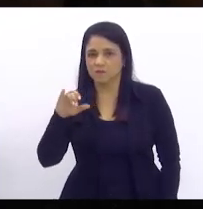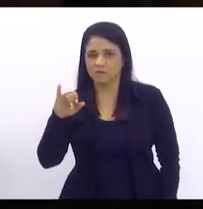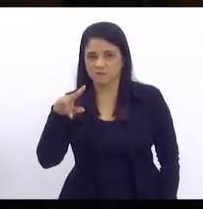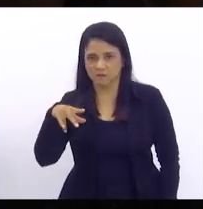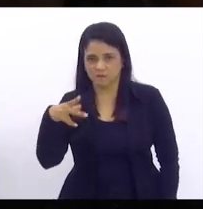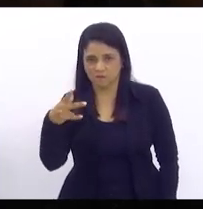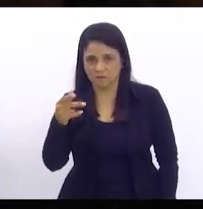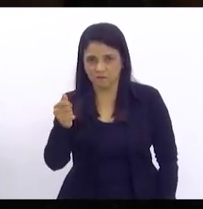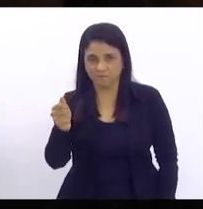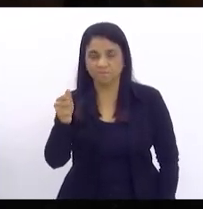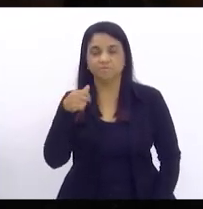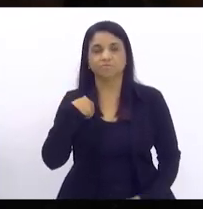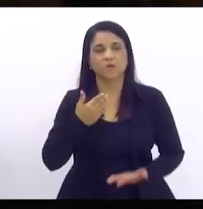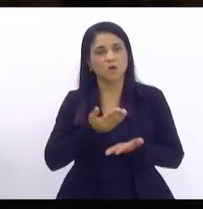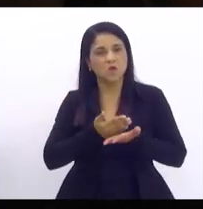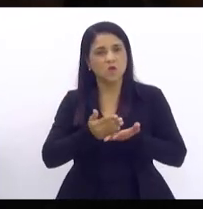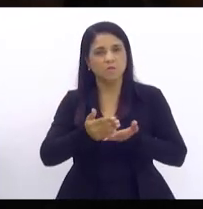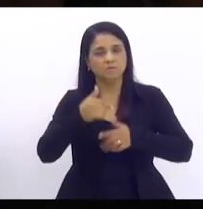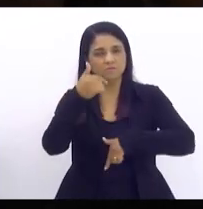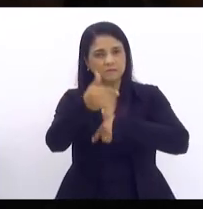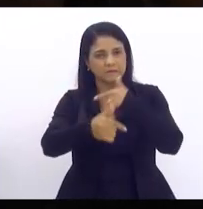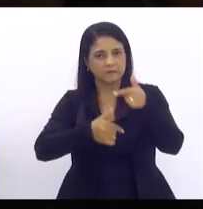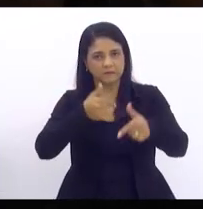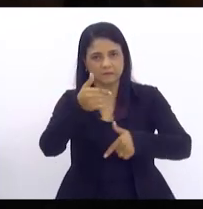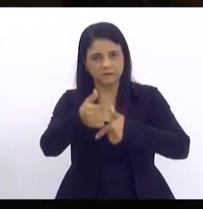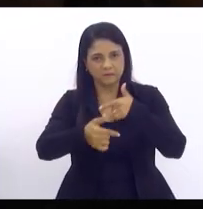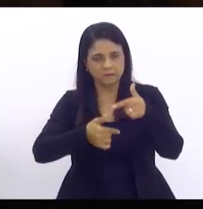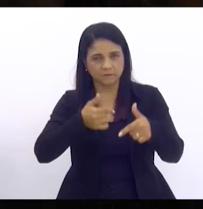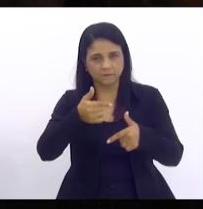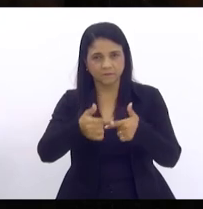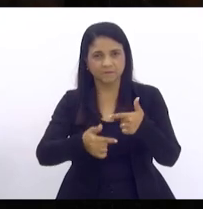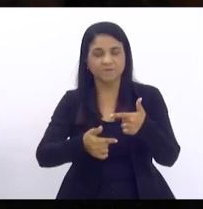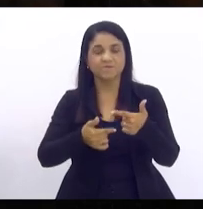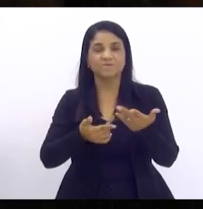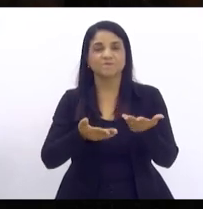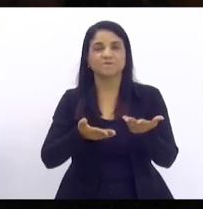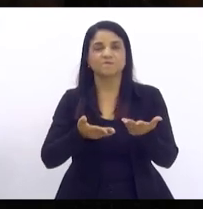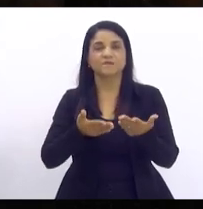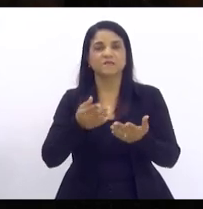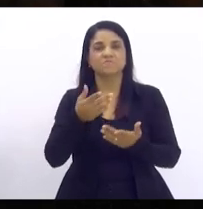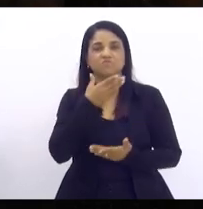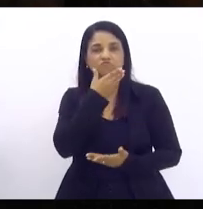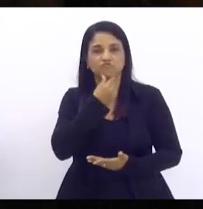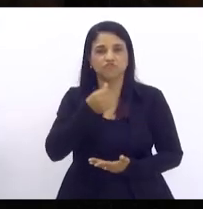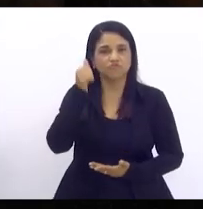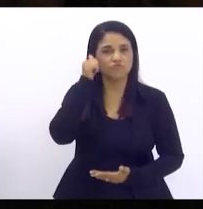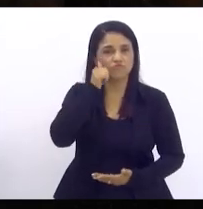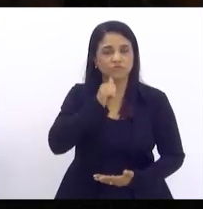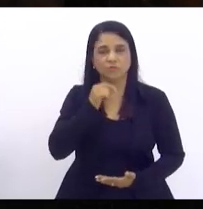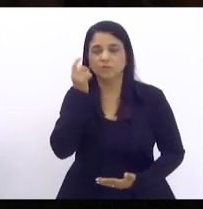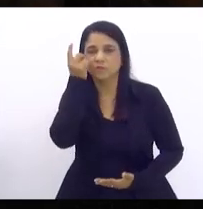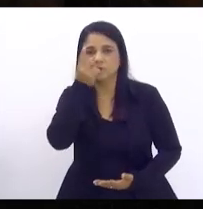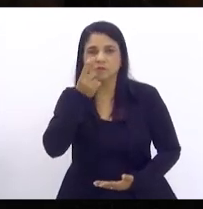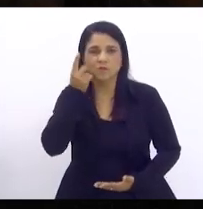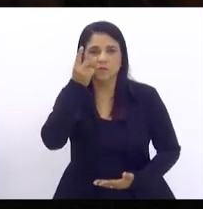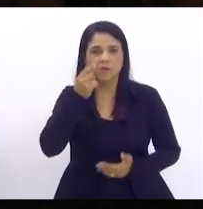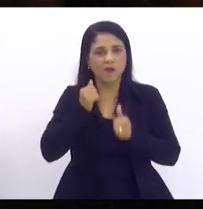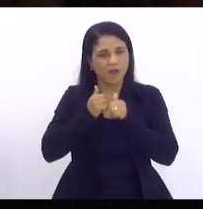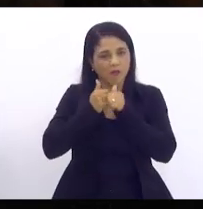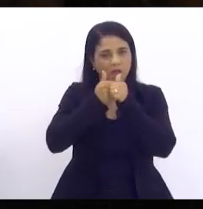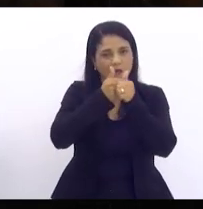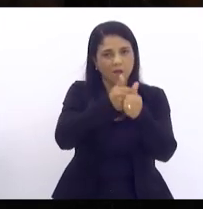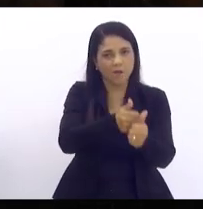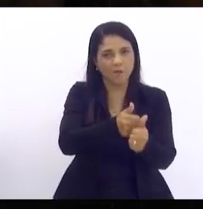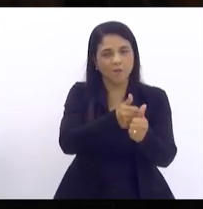que dá início ao expediente inicial, senhoras e senhores deputados que nos